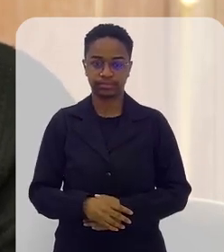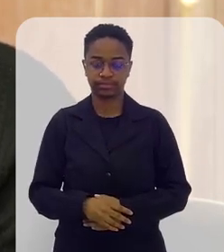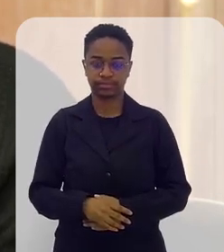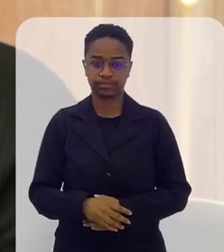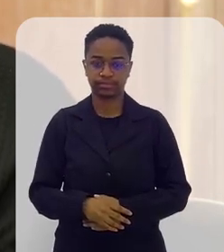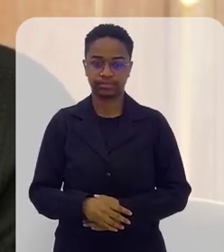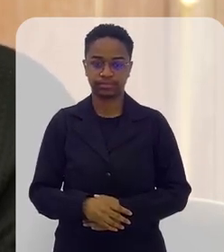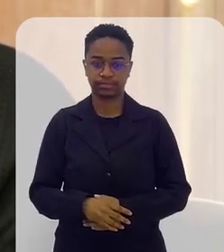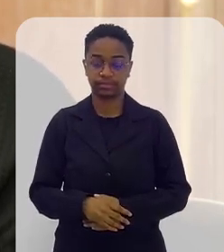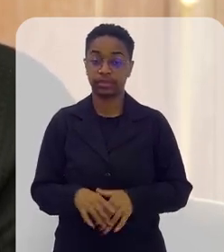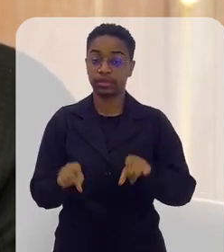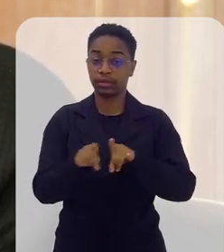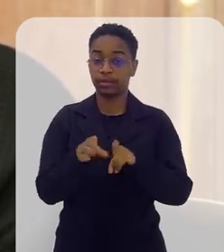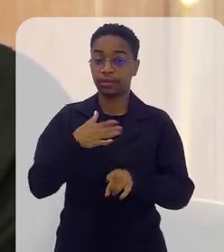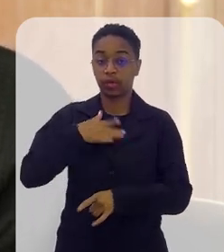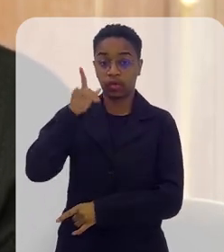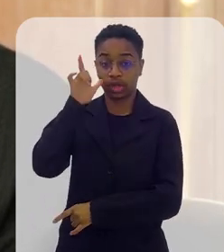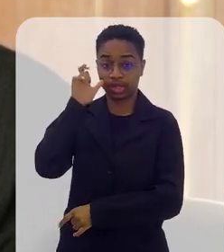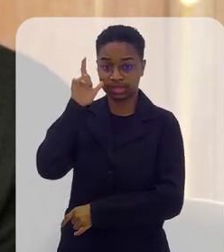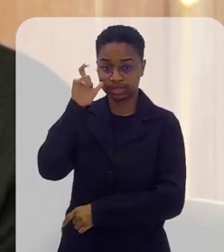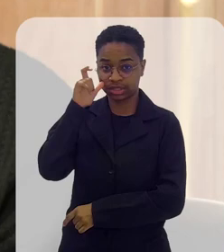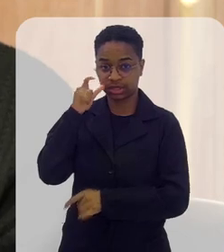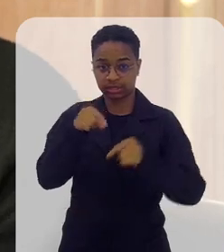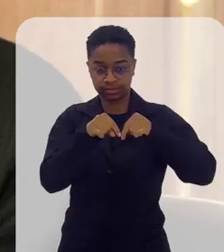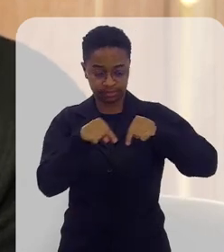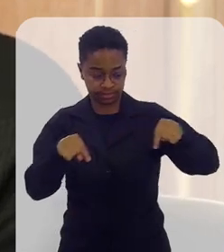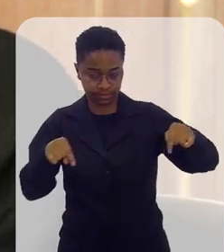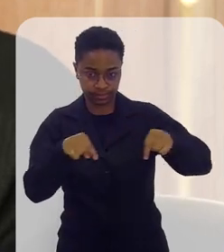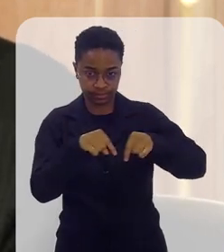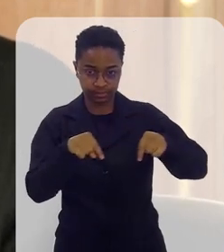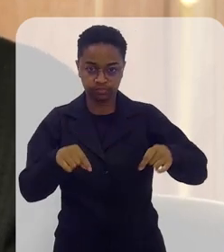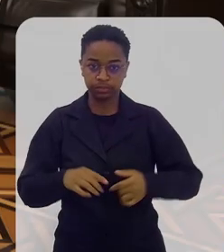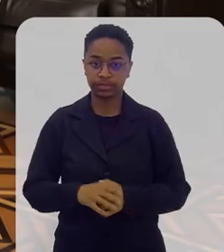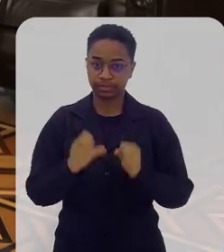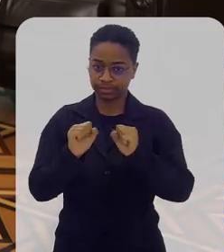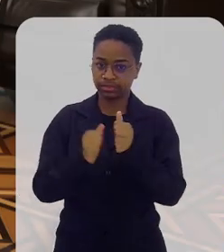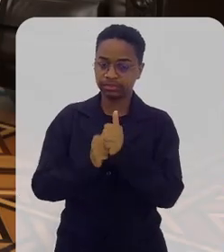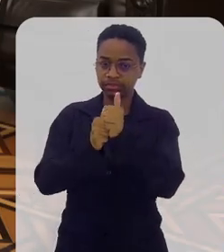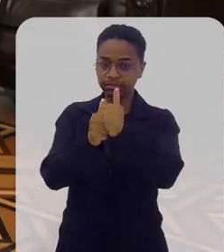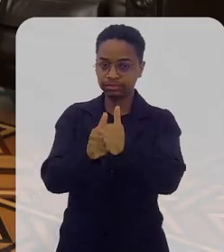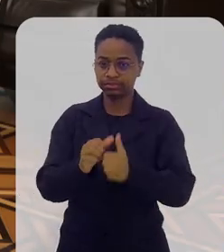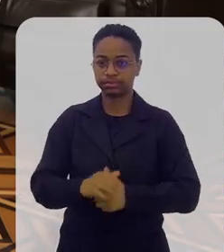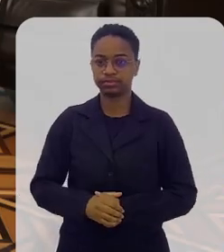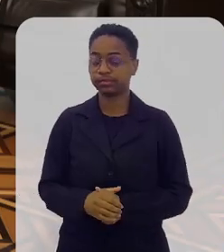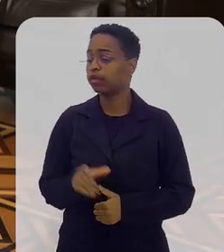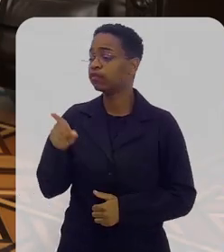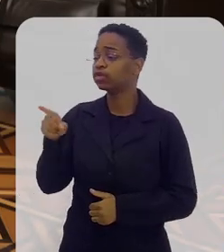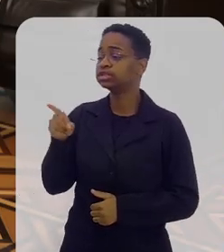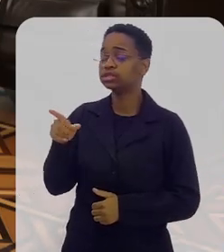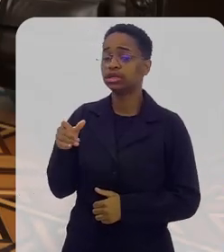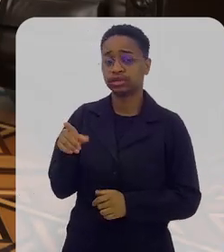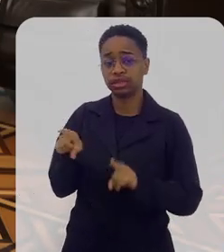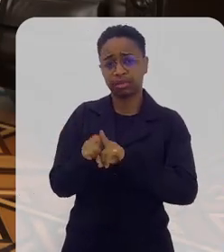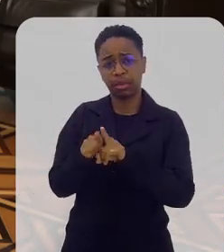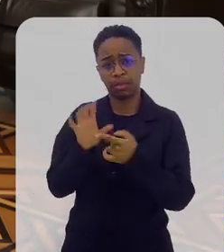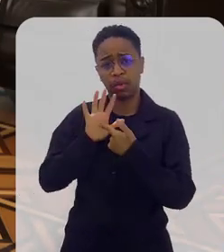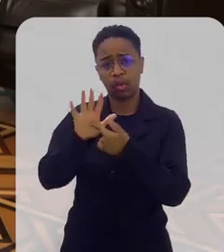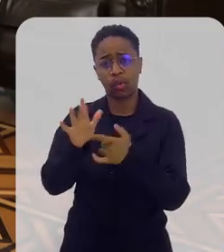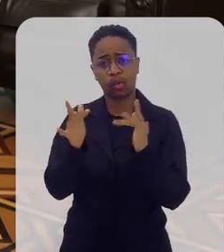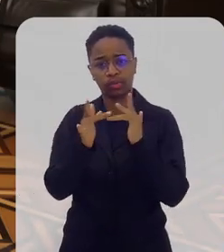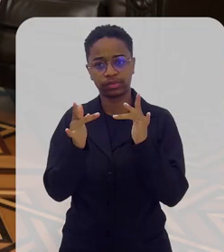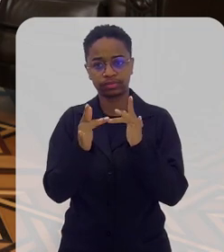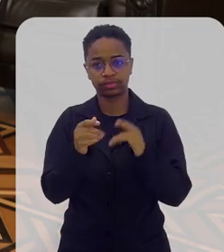21 98573-5246. E o meu Insta é Canto Jéssica Gonçalves. Me segue lá. Isso. E você, Joana? Passa o seu também, bota o microfone para